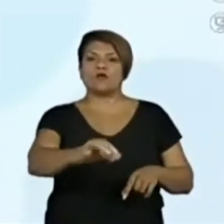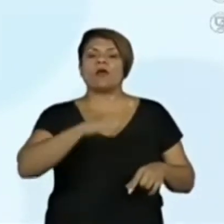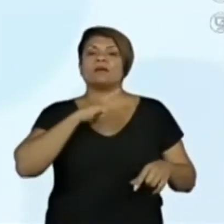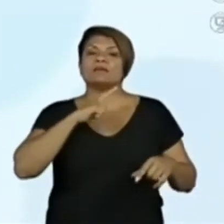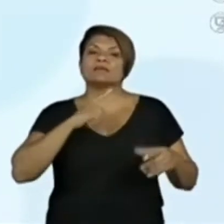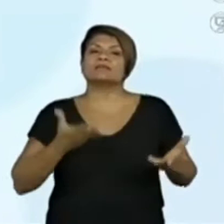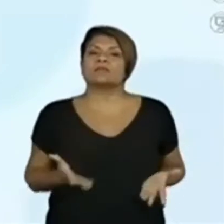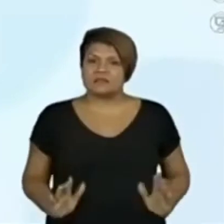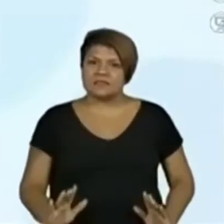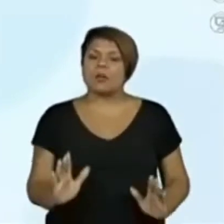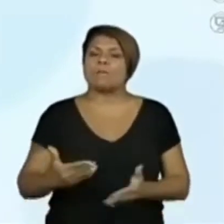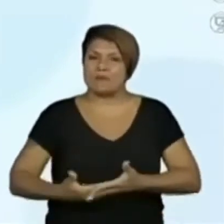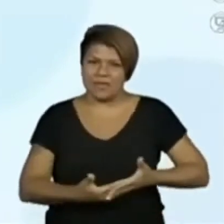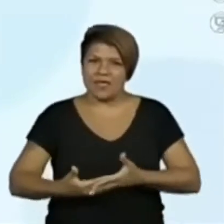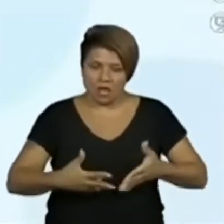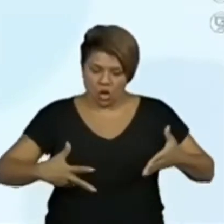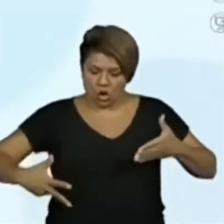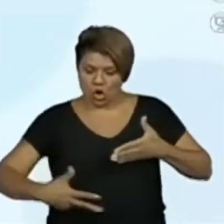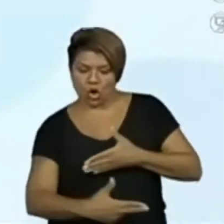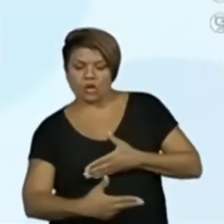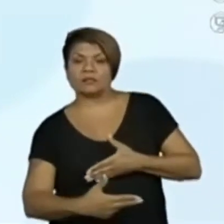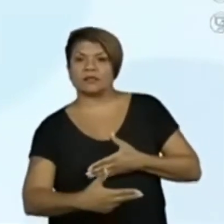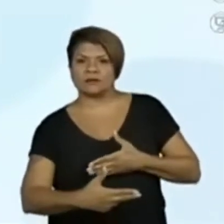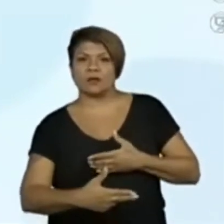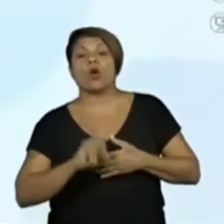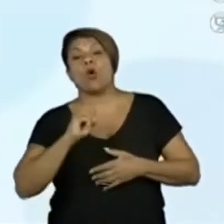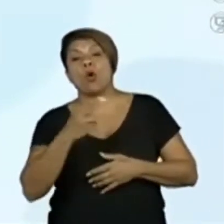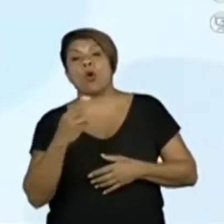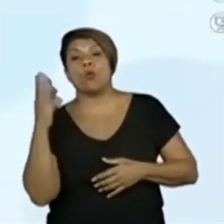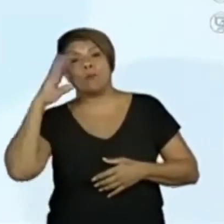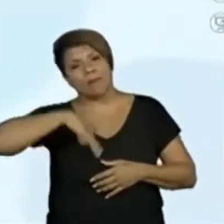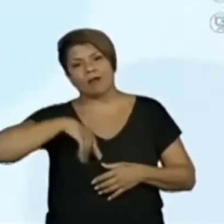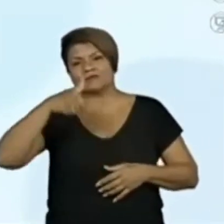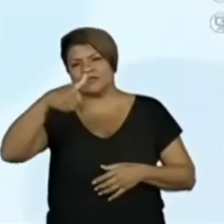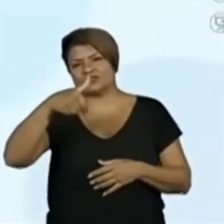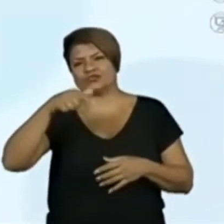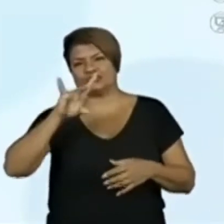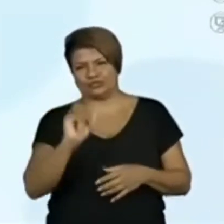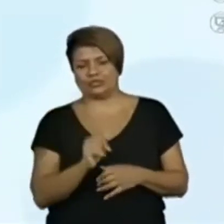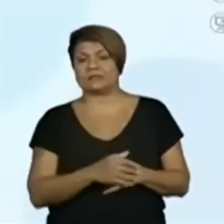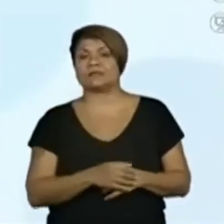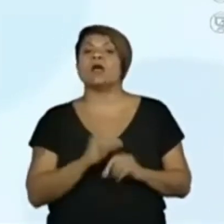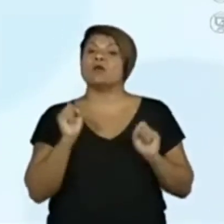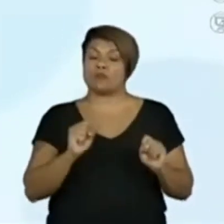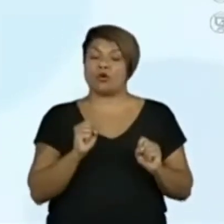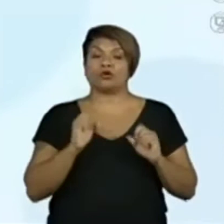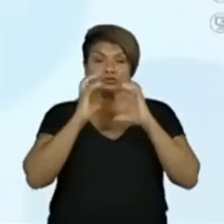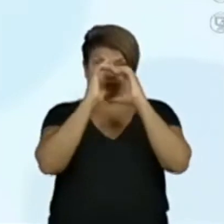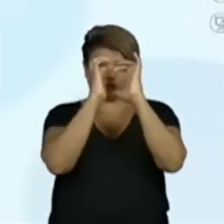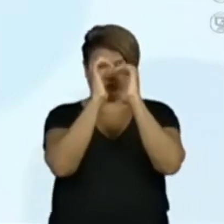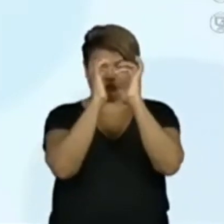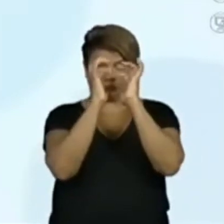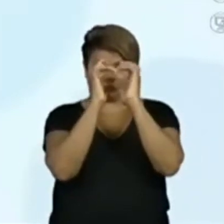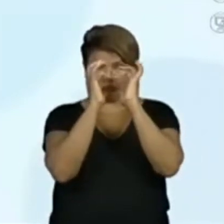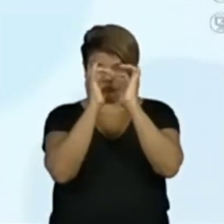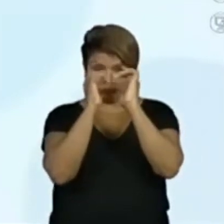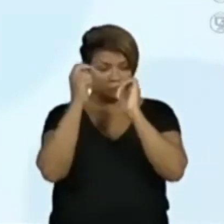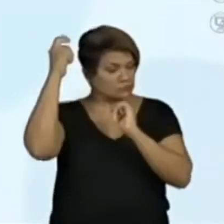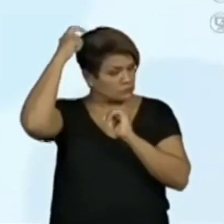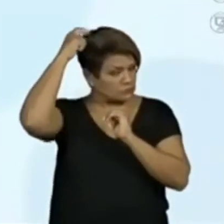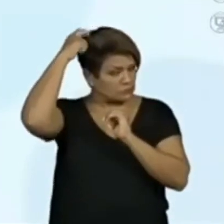neonatal ou mal dos 7 dias, e atinge o sistema nervoso central. Caracteriza-se